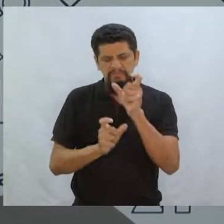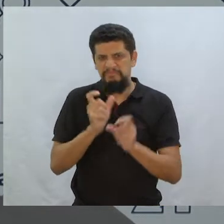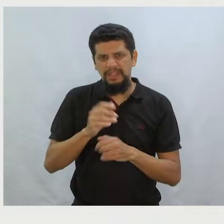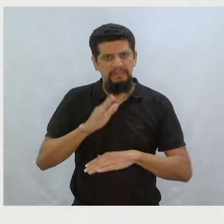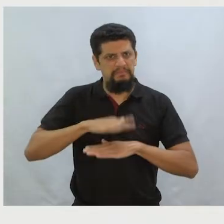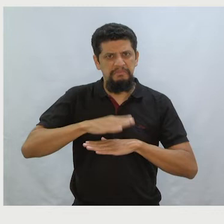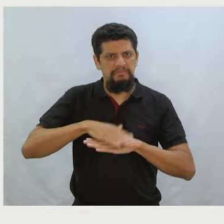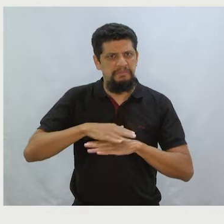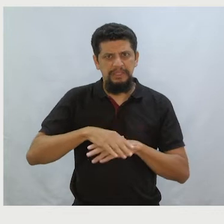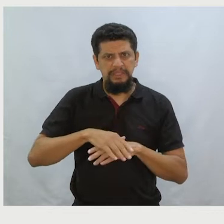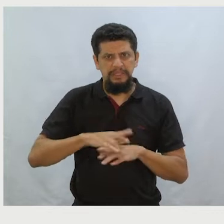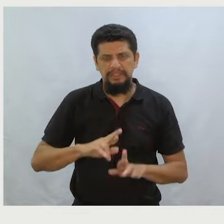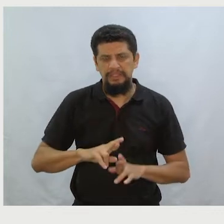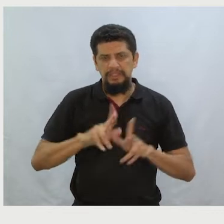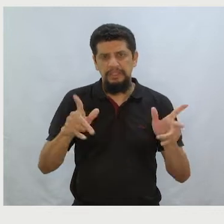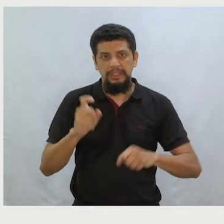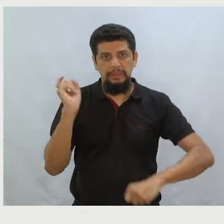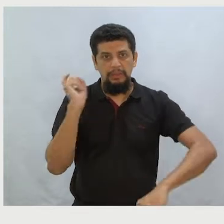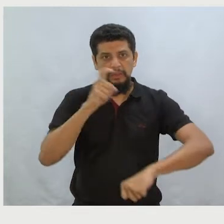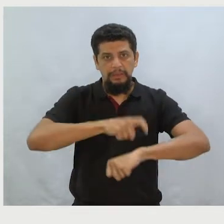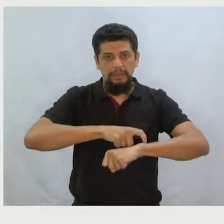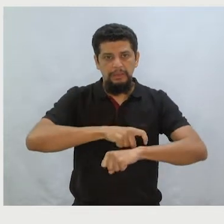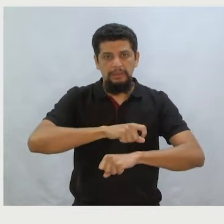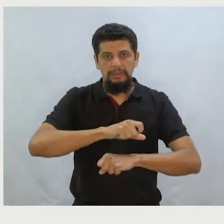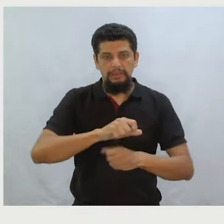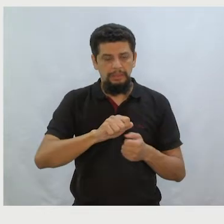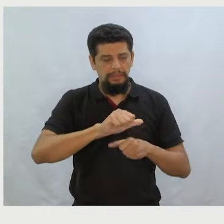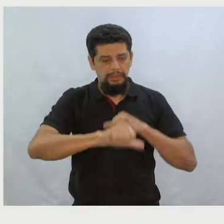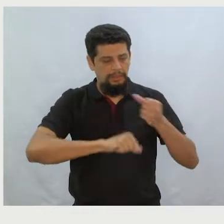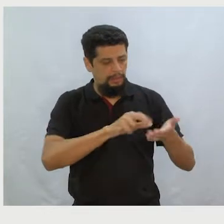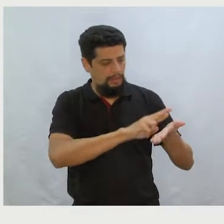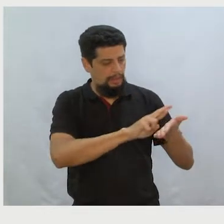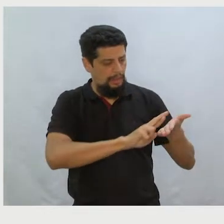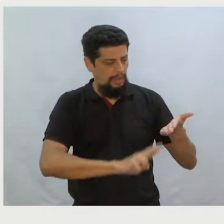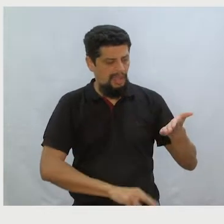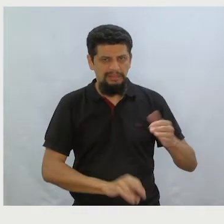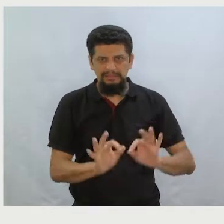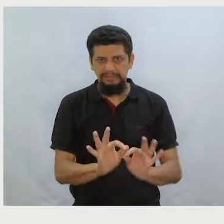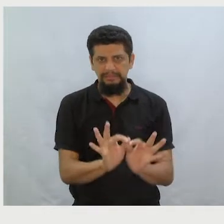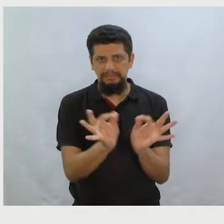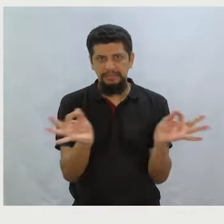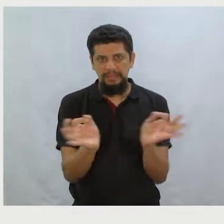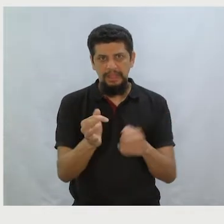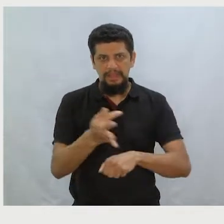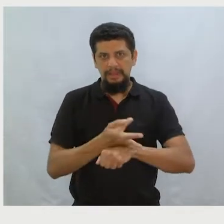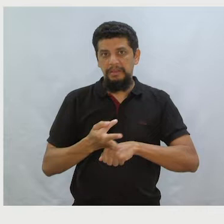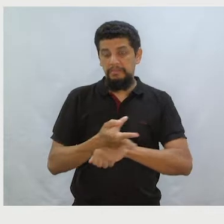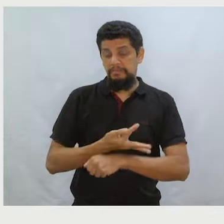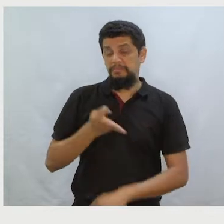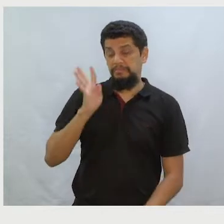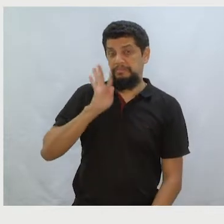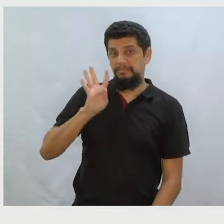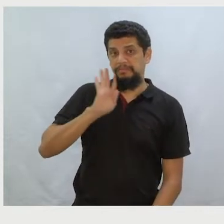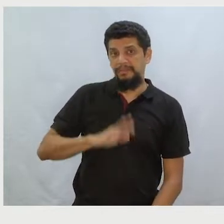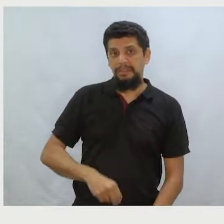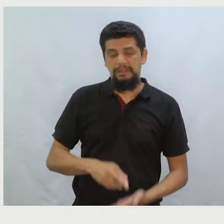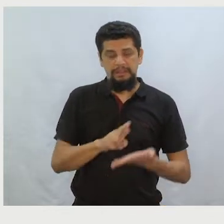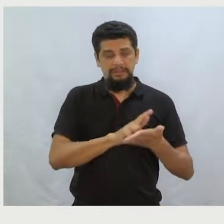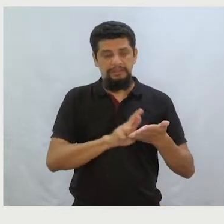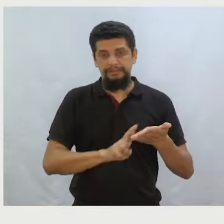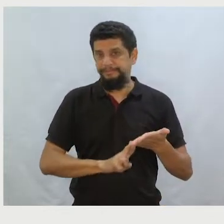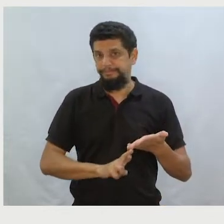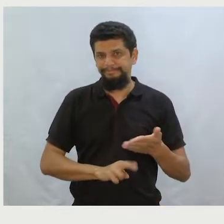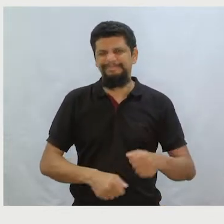iam ser mais as mesmas na hora que virassem redação é simples férias é legal